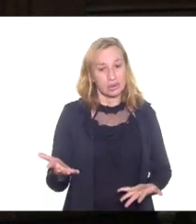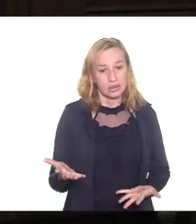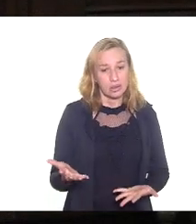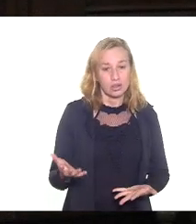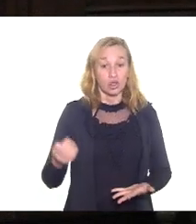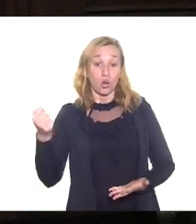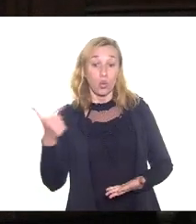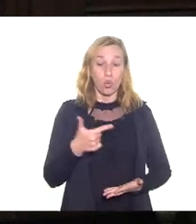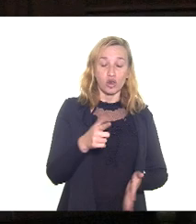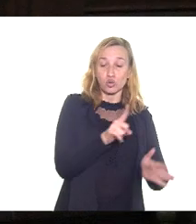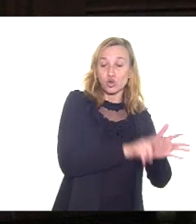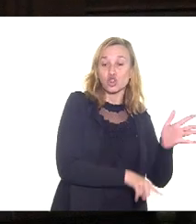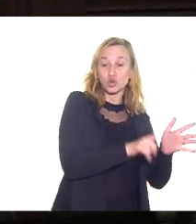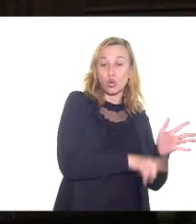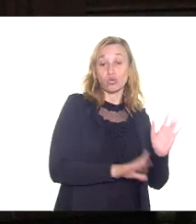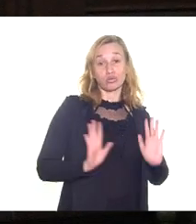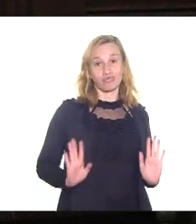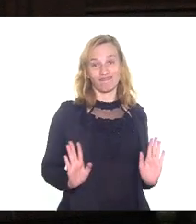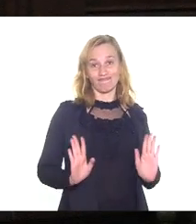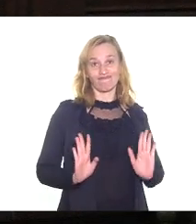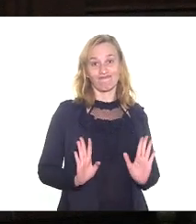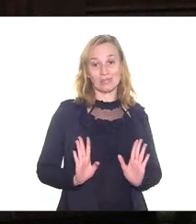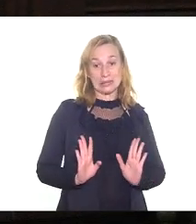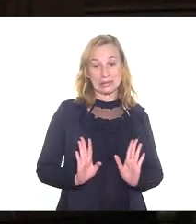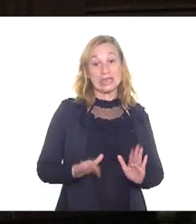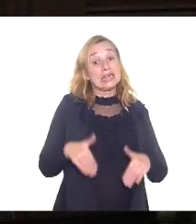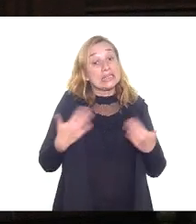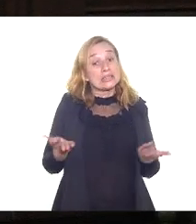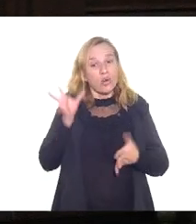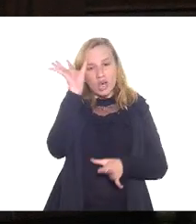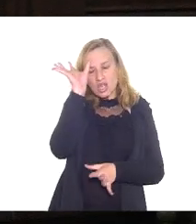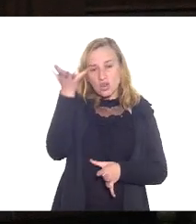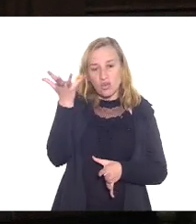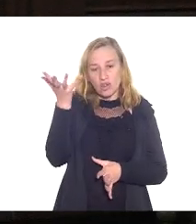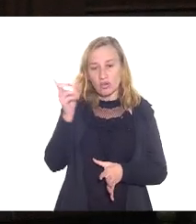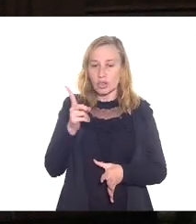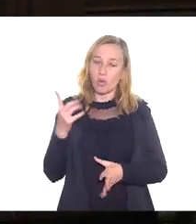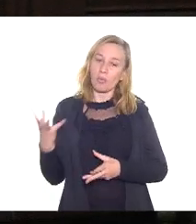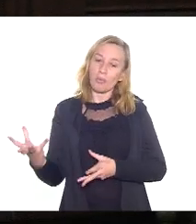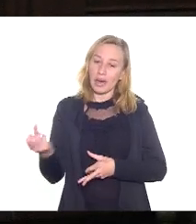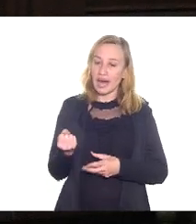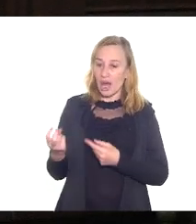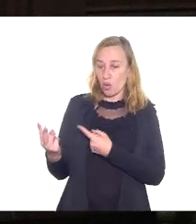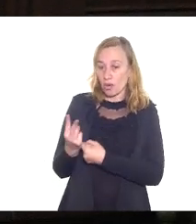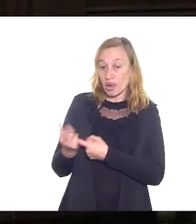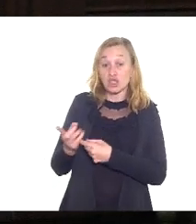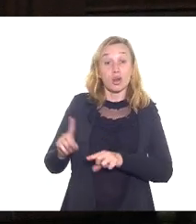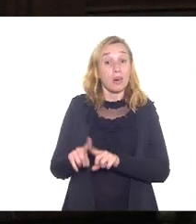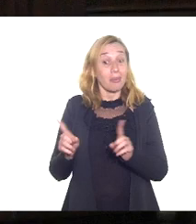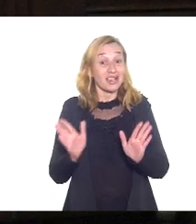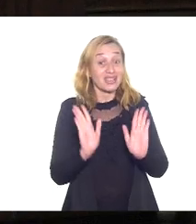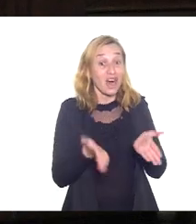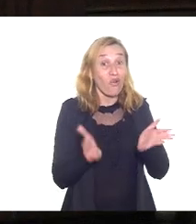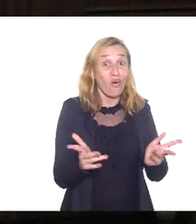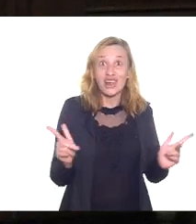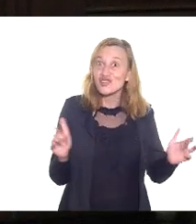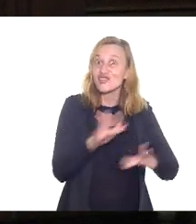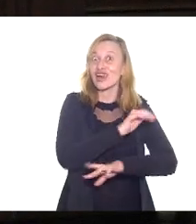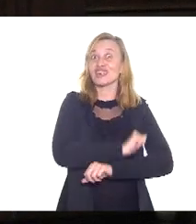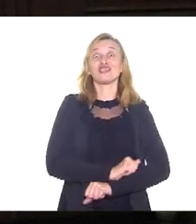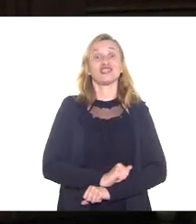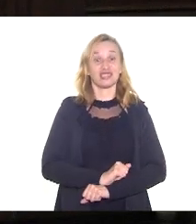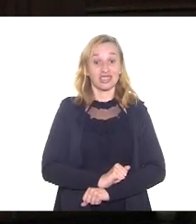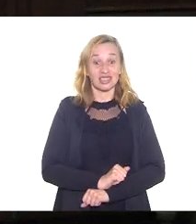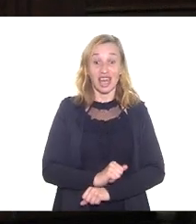quanto o desconto que fosse dado. Então, resolveu não tomar um empréstimo. Mas agora é diferente.